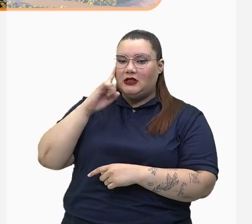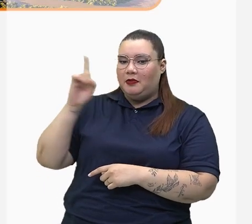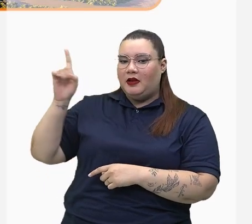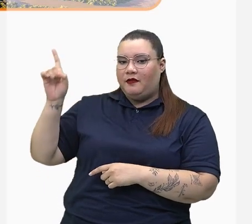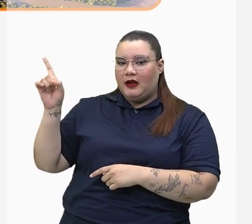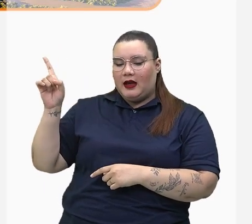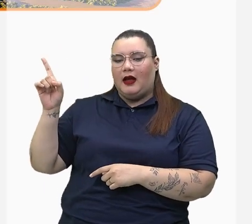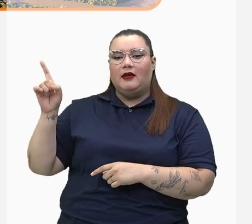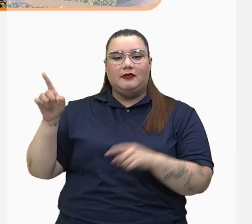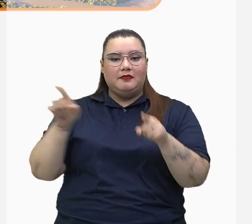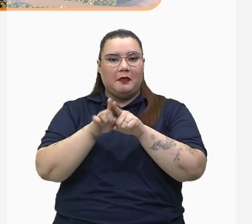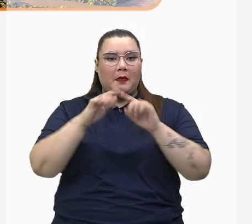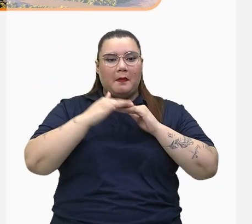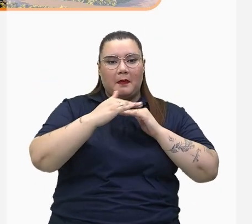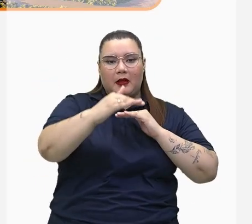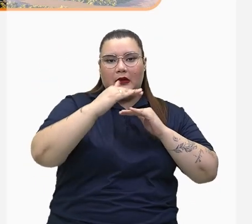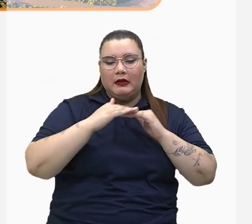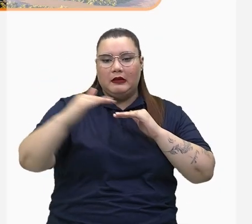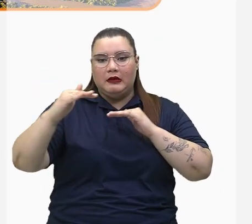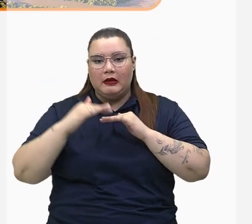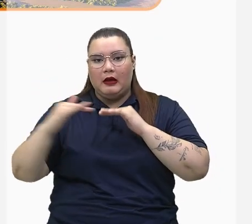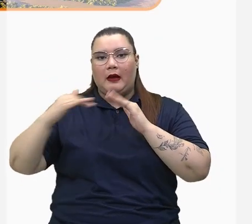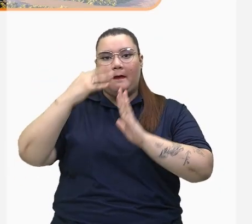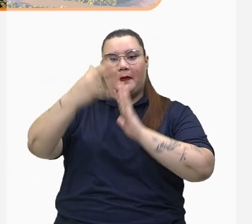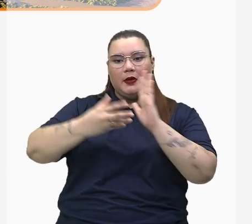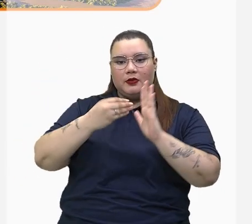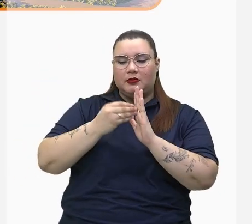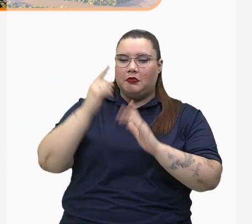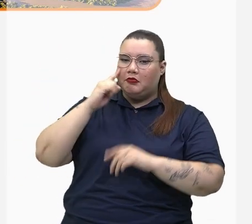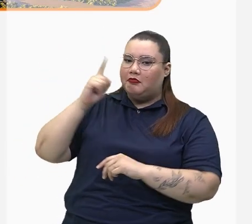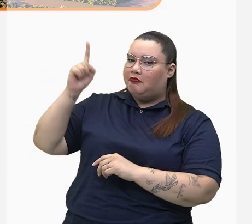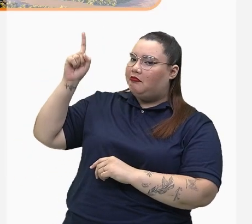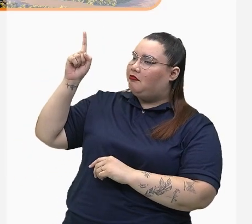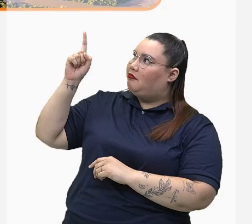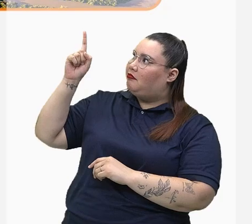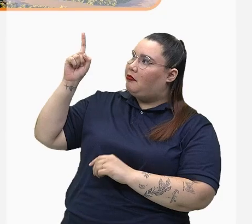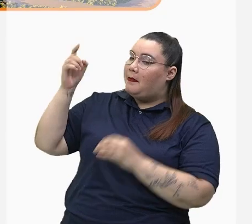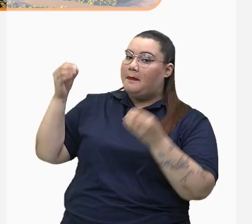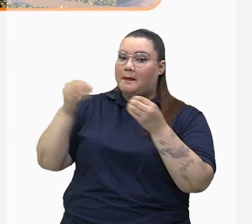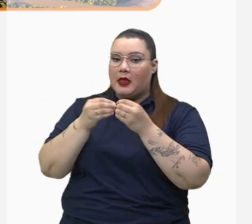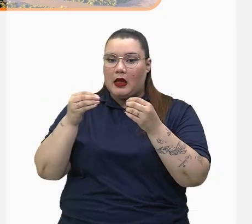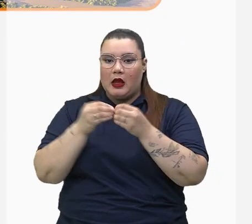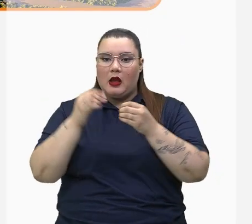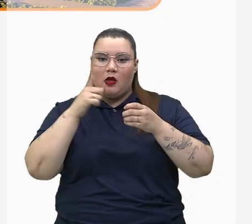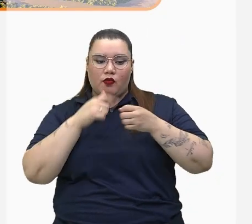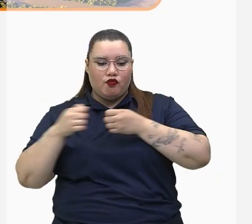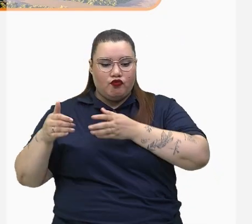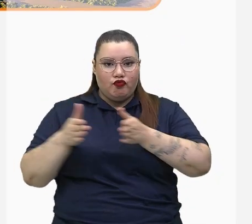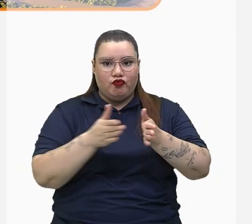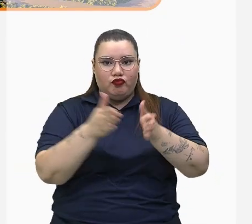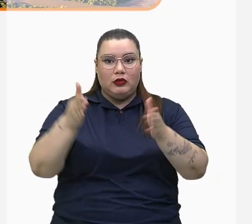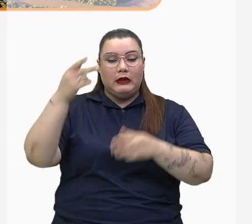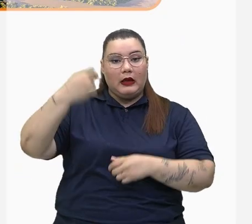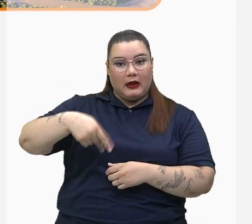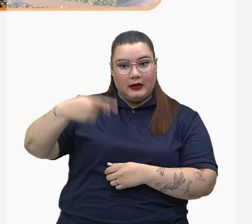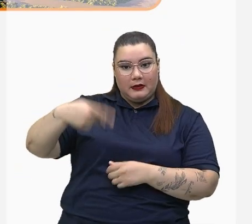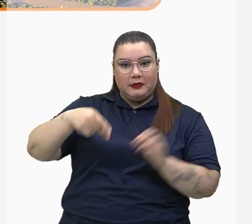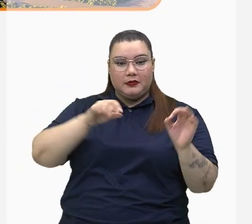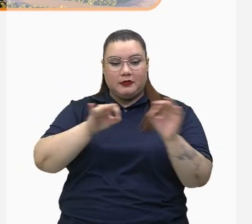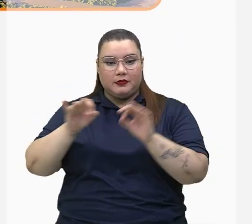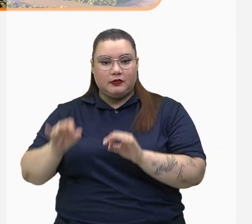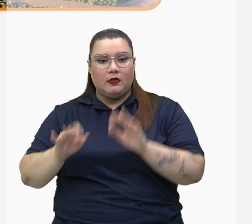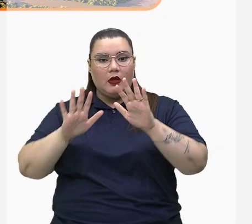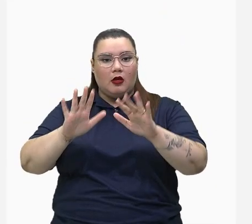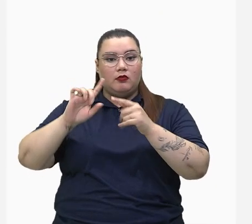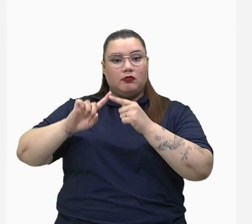planície amazônica, que está localizada aí na margem, próximo à margem dos nossos rios. Nesse